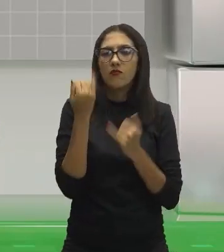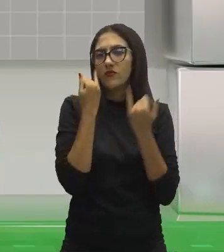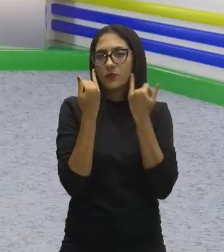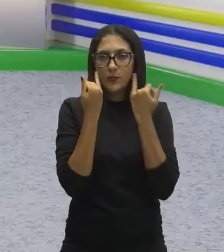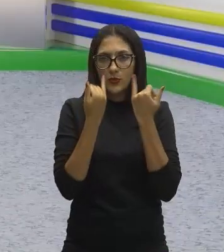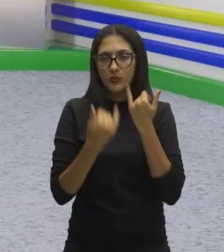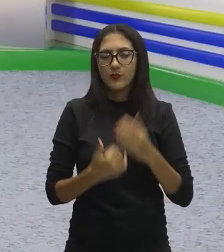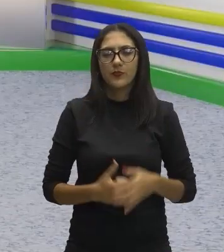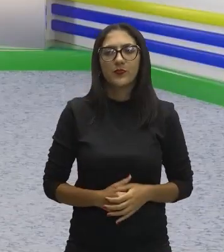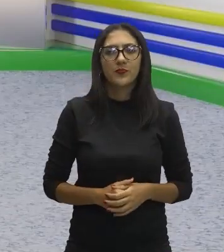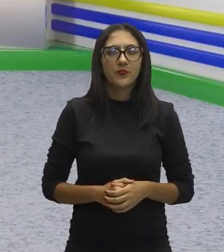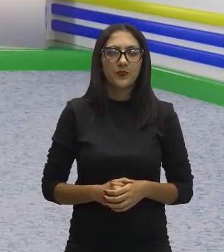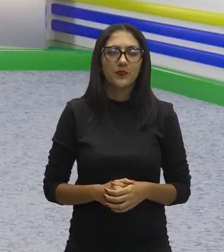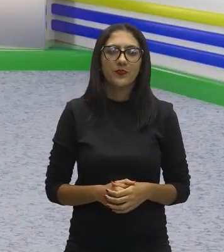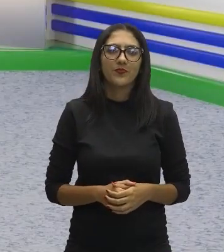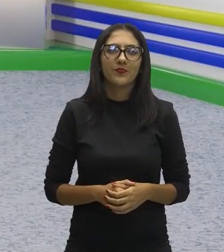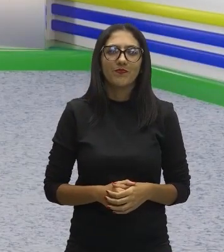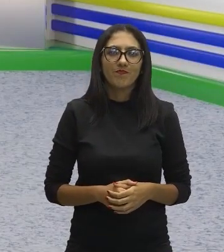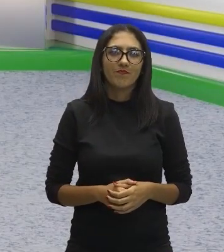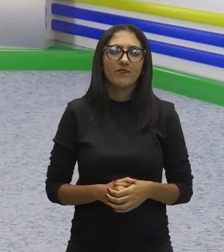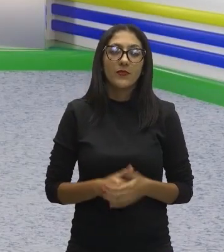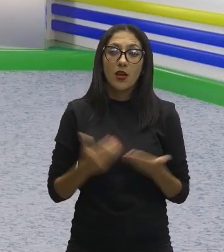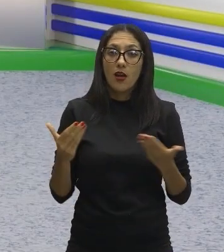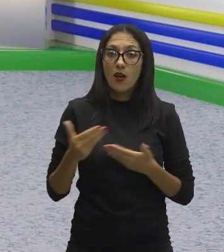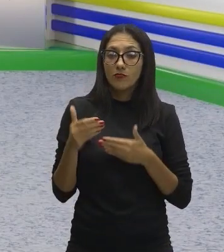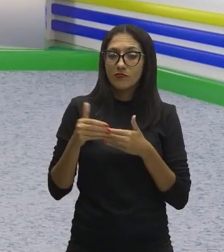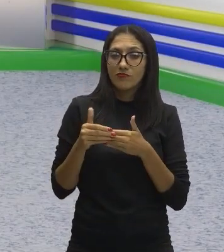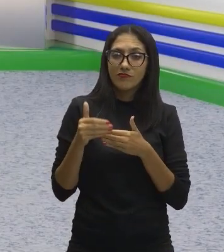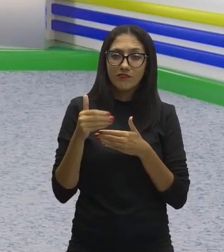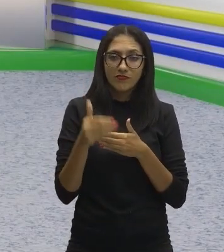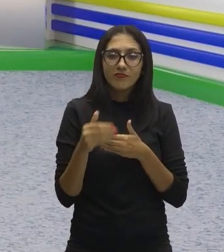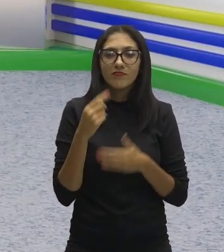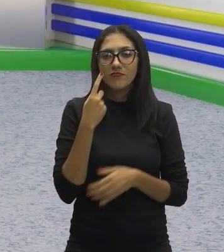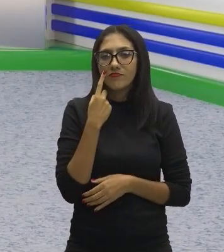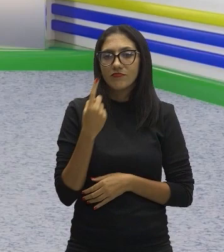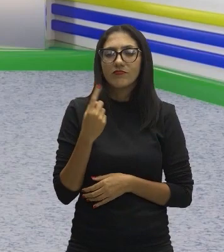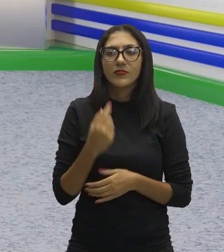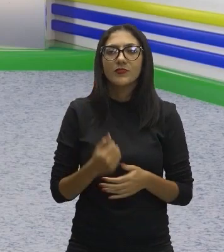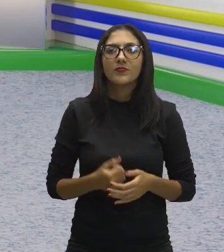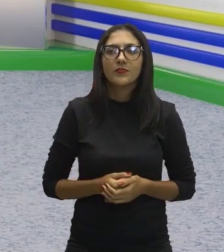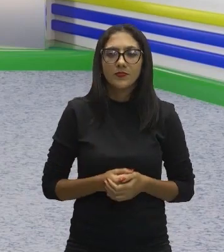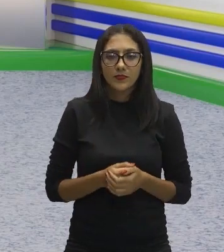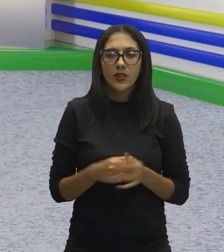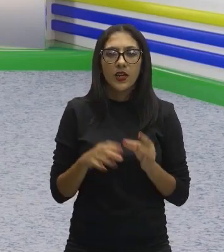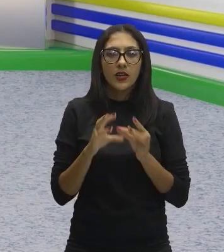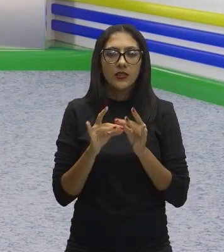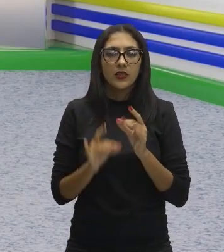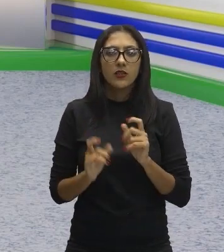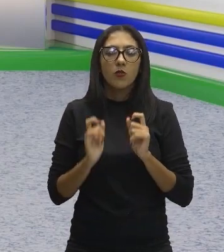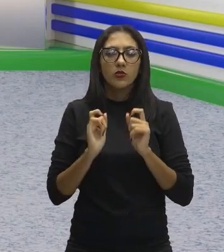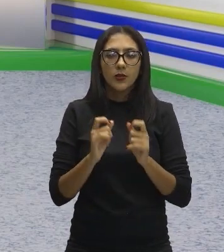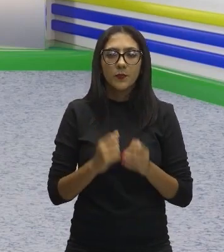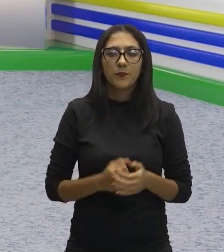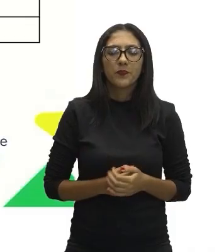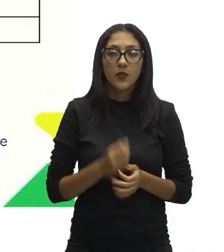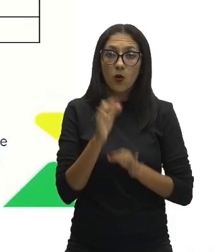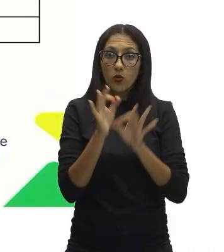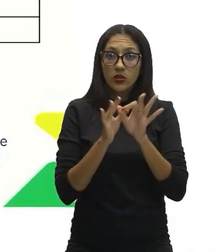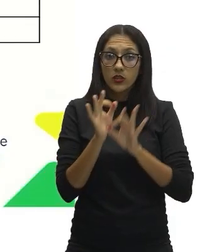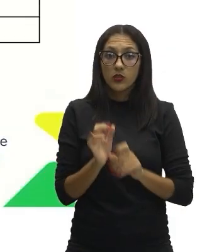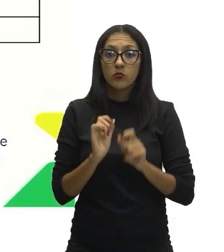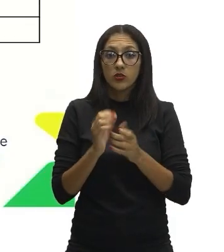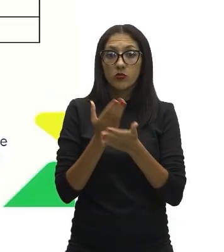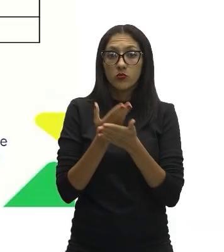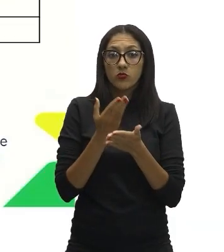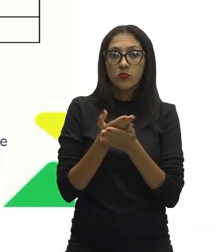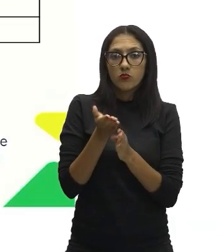não é? Então, agora nós vamos prosseguir. A gente vai aqui mostrar para vocês detalhadamente o nosso plano de aula assíncrona, tá? Que é